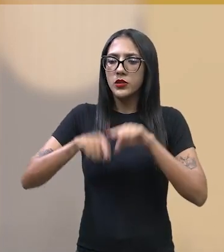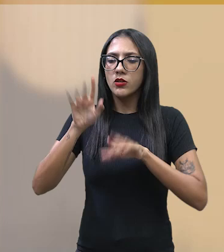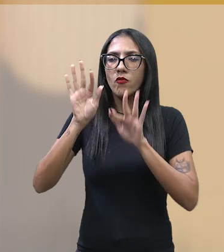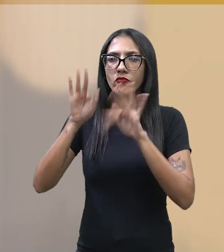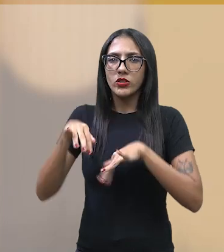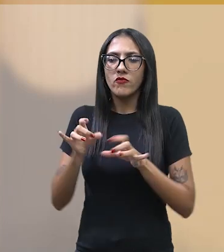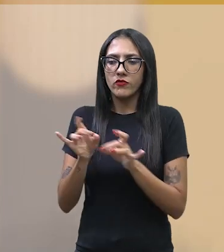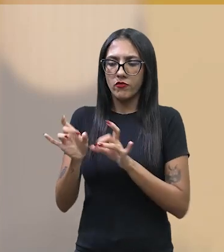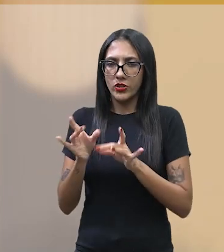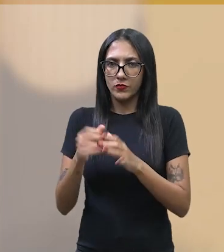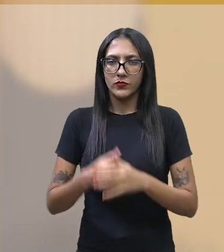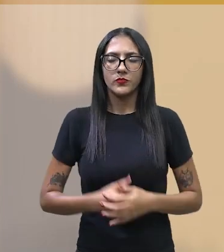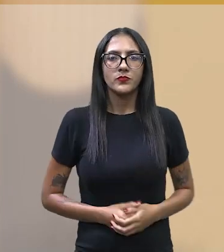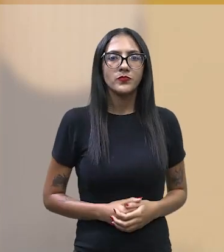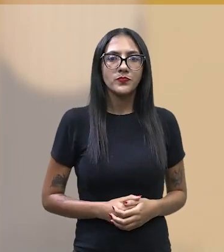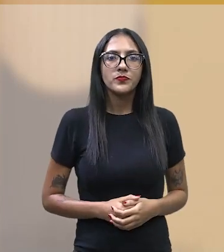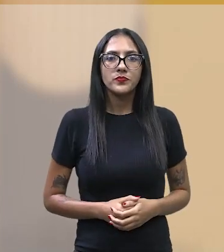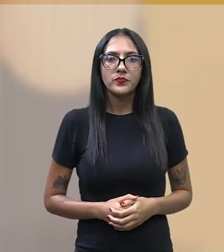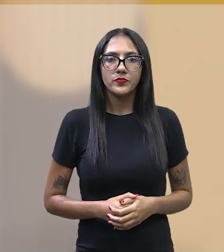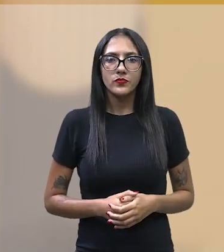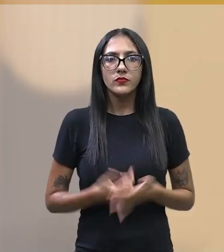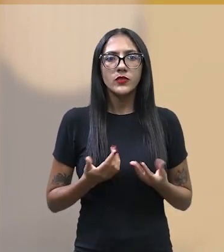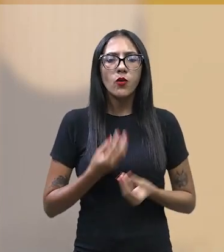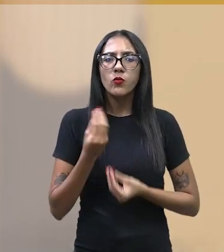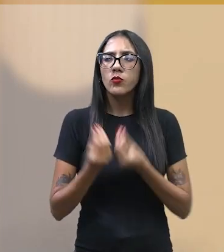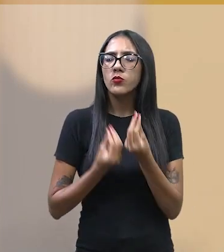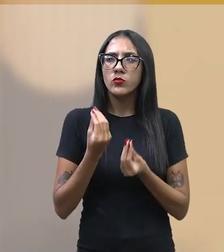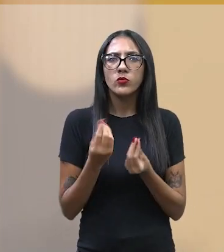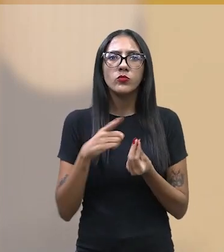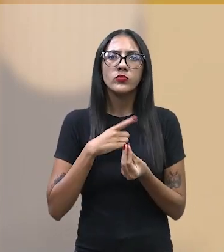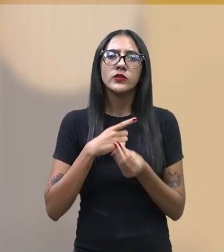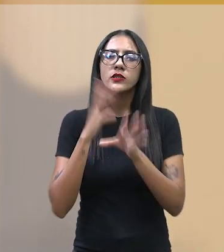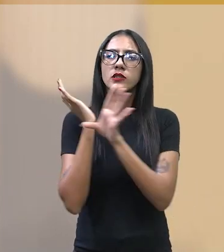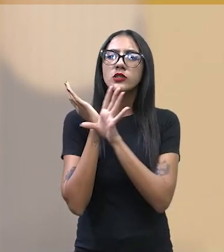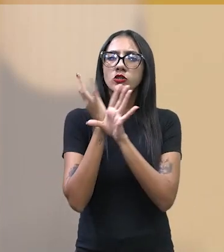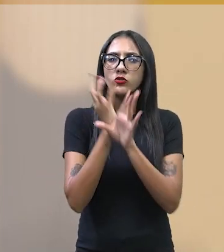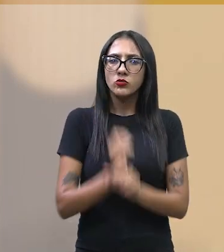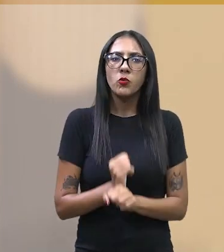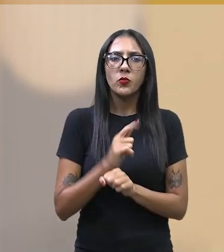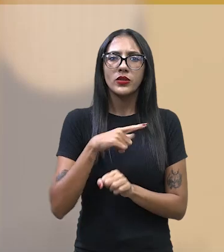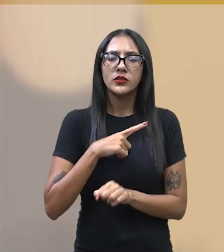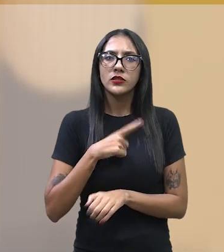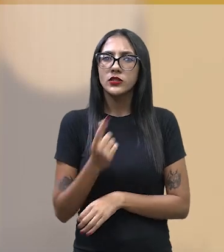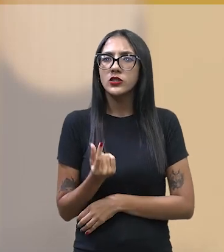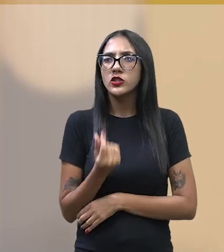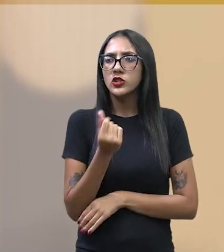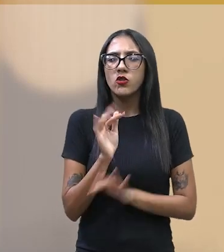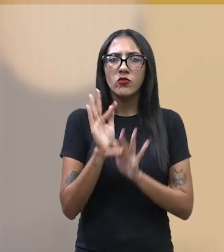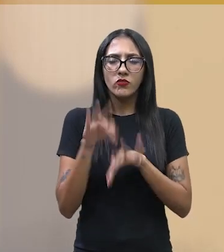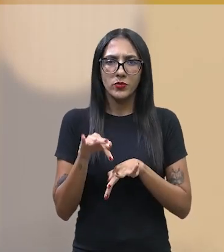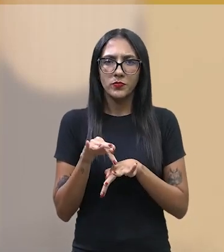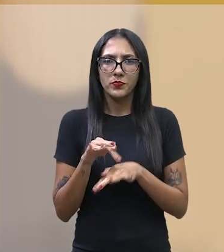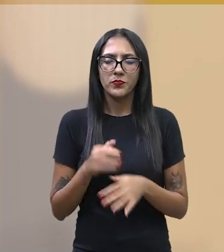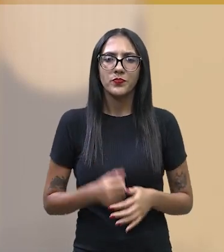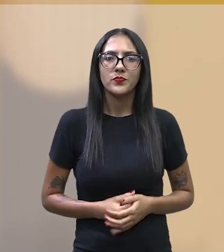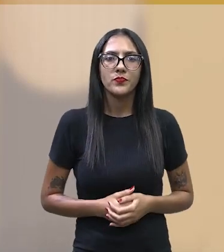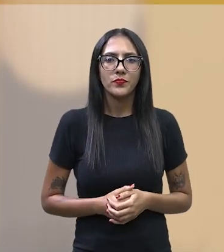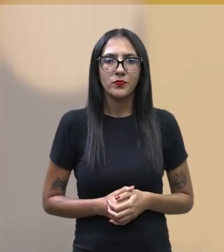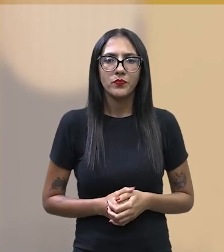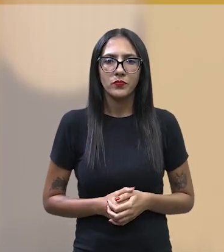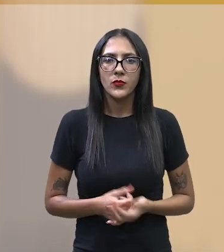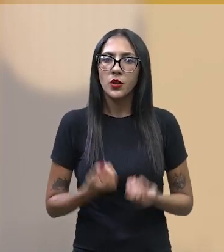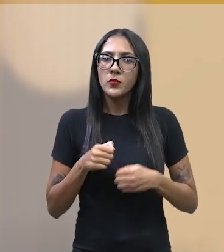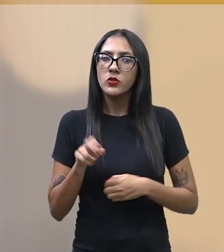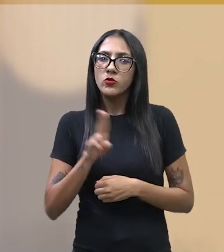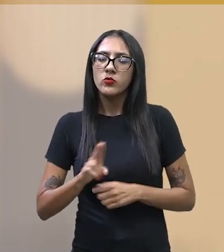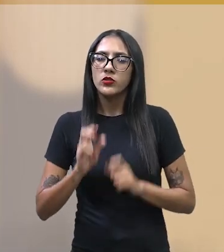produto. Então, para calcular aí o preço de custo e o preço de venda, o que a gente vai utilizar? A gente vai